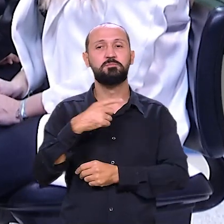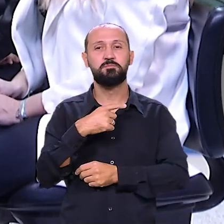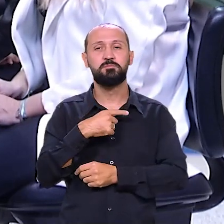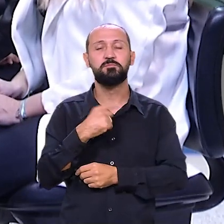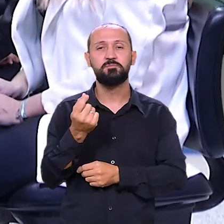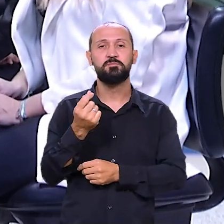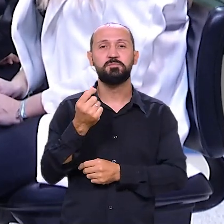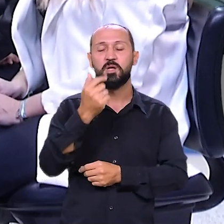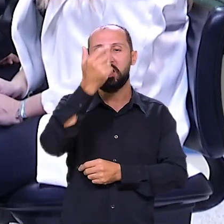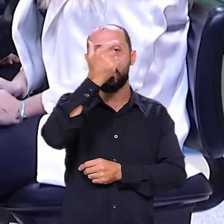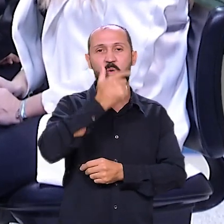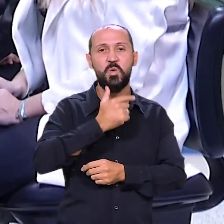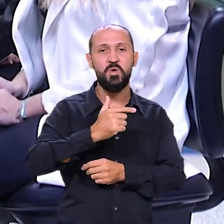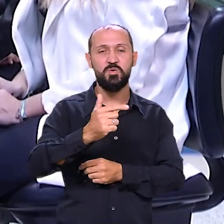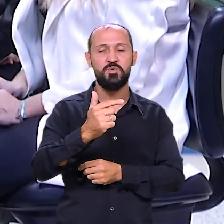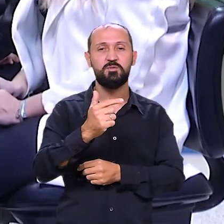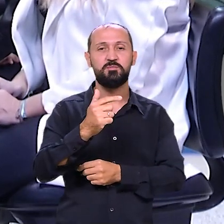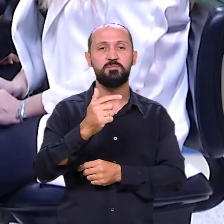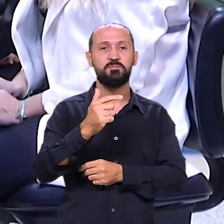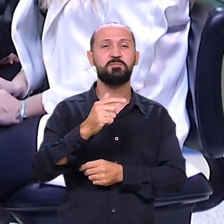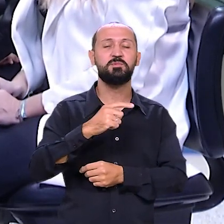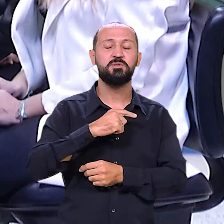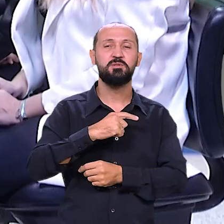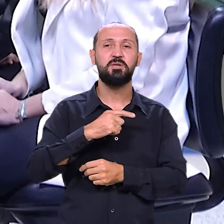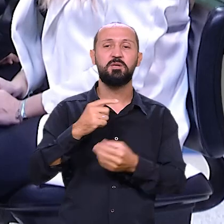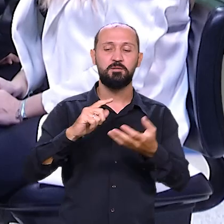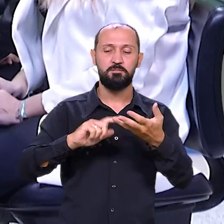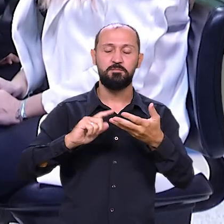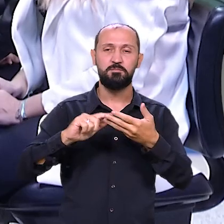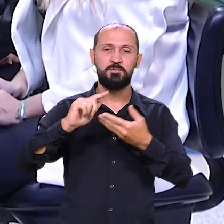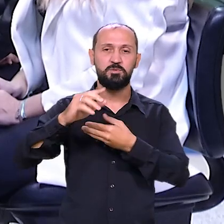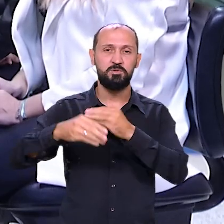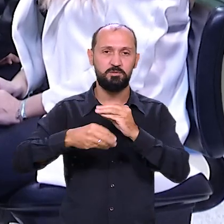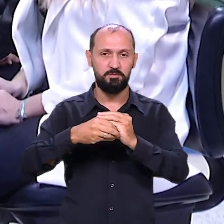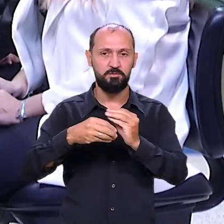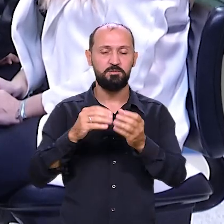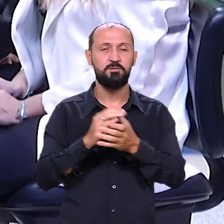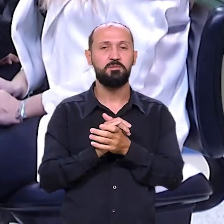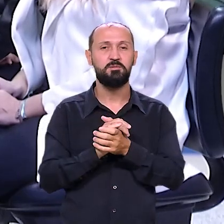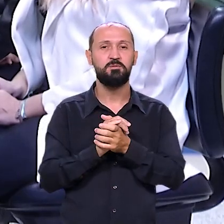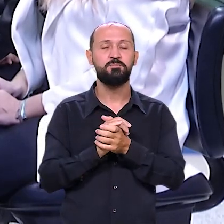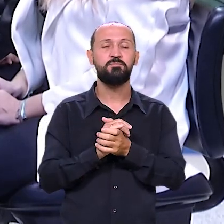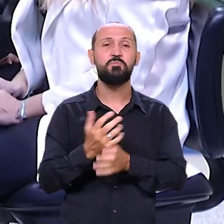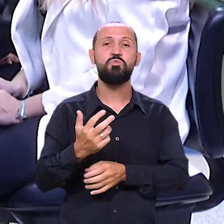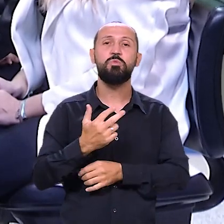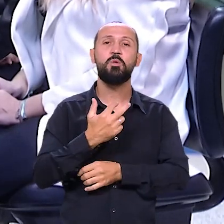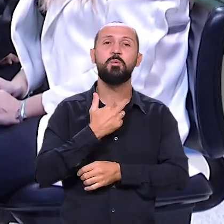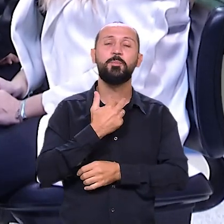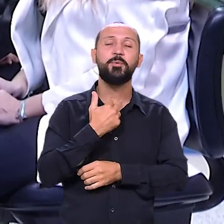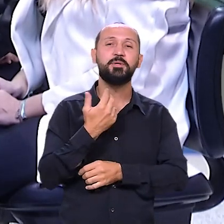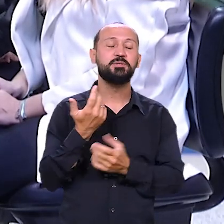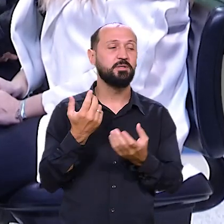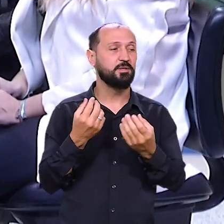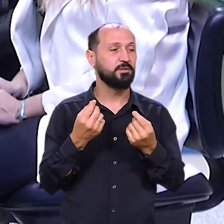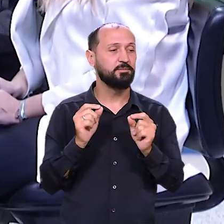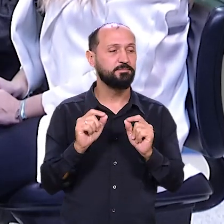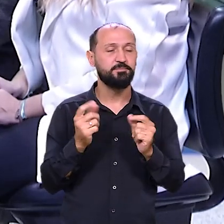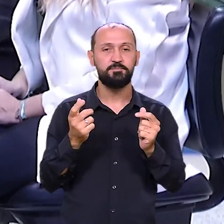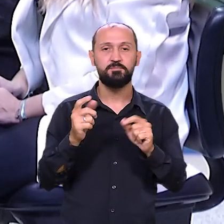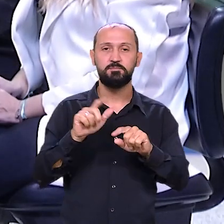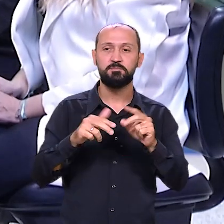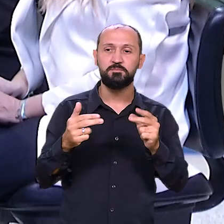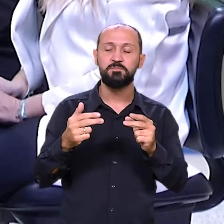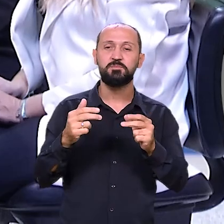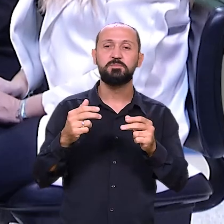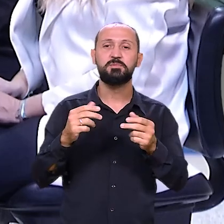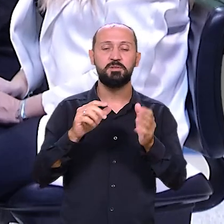tem queijos que têm outros ingredientes dentro. Então, o que não pode é ter um